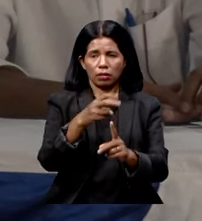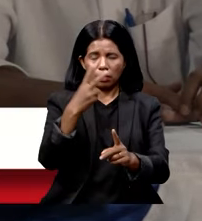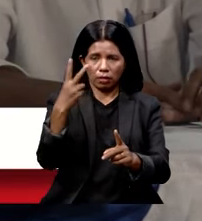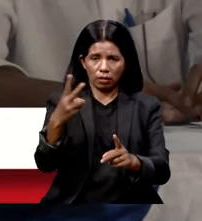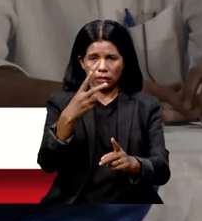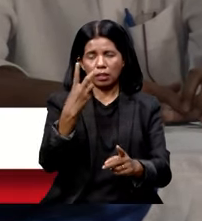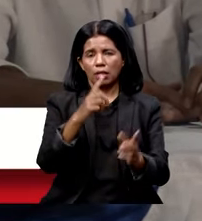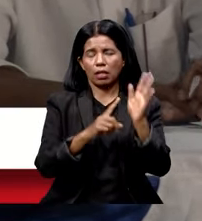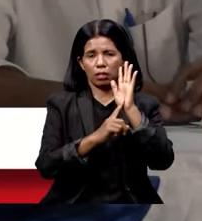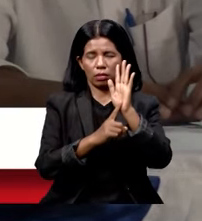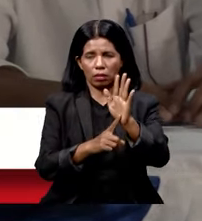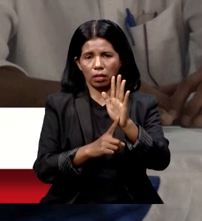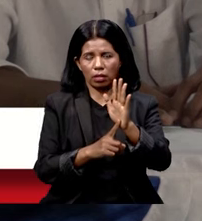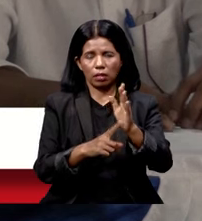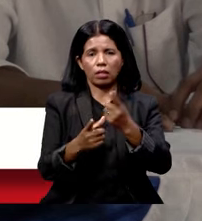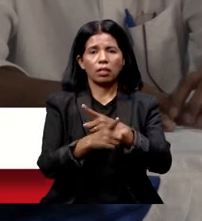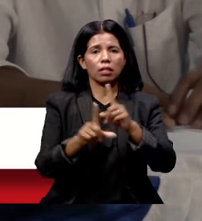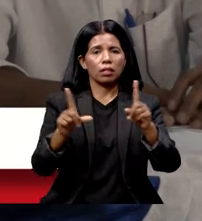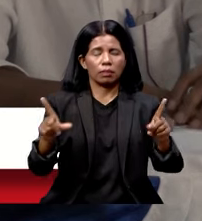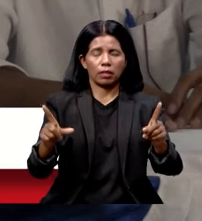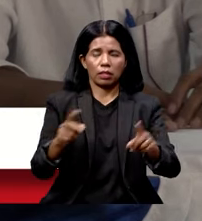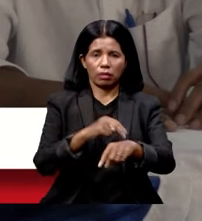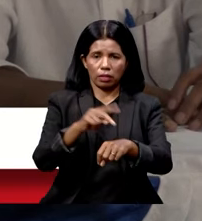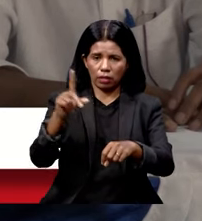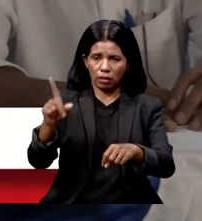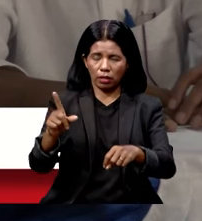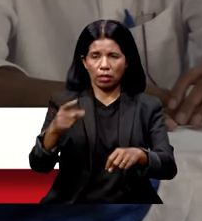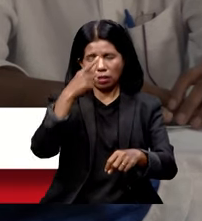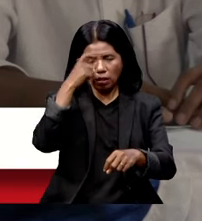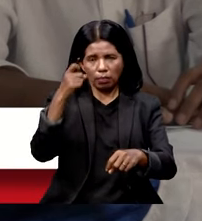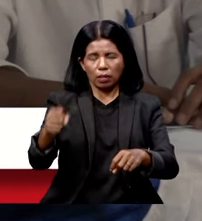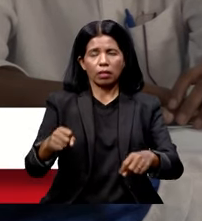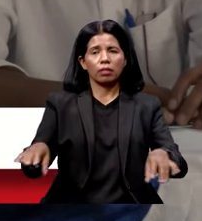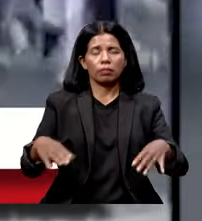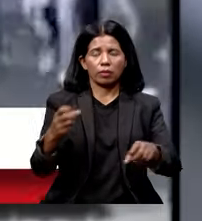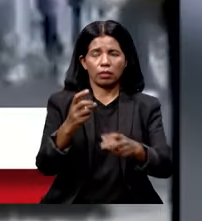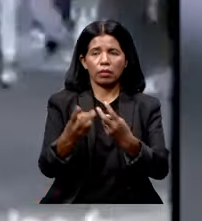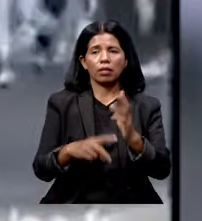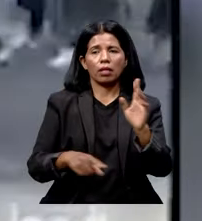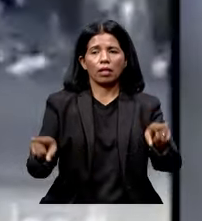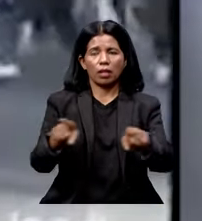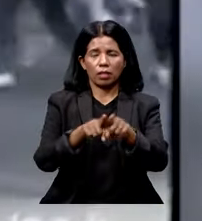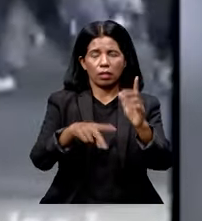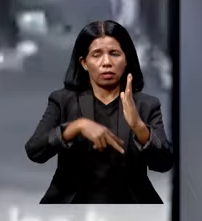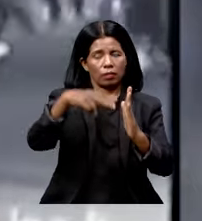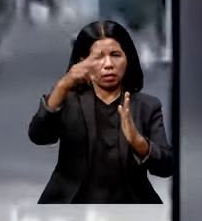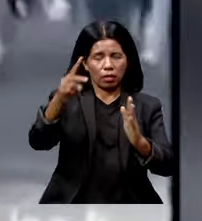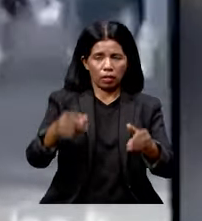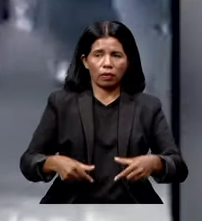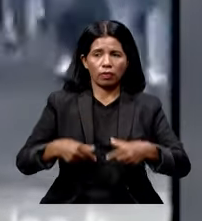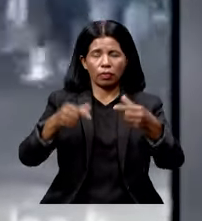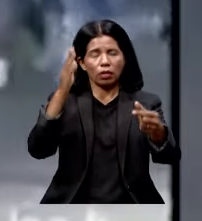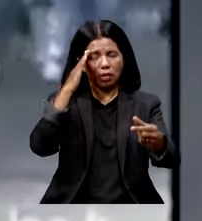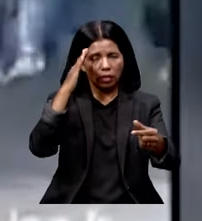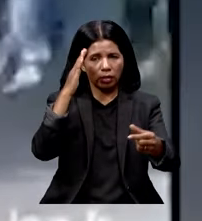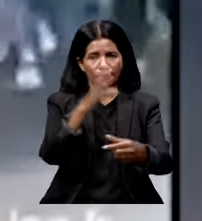tu hatutan luta libertação nacional, também nema ka luta ida ne tem que sai fal valor ida ne be motiva